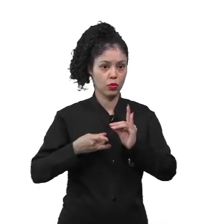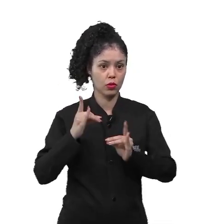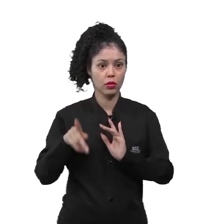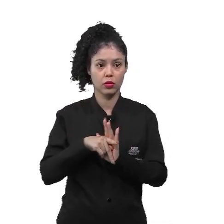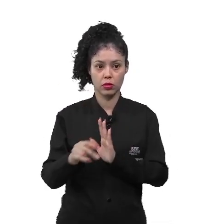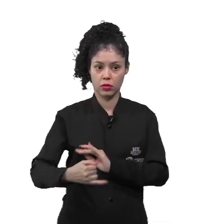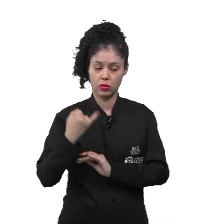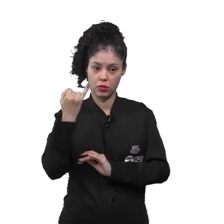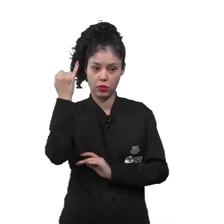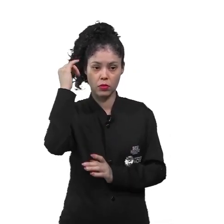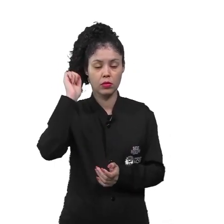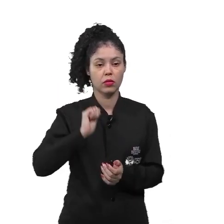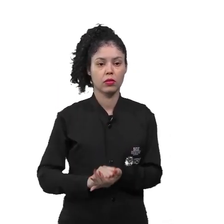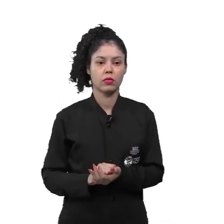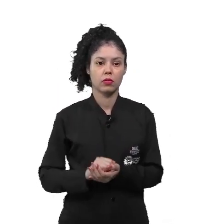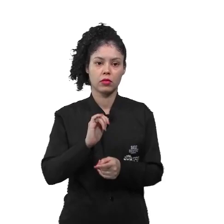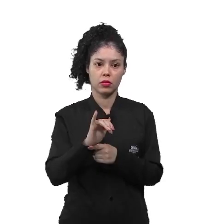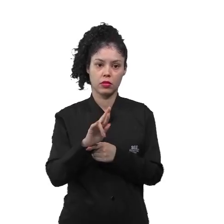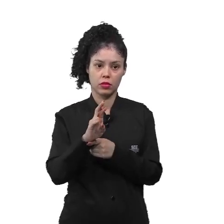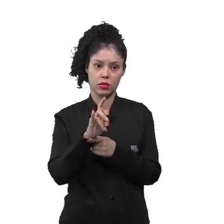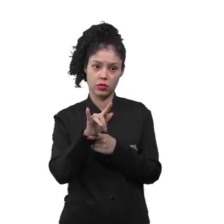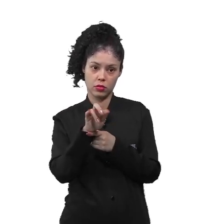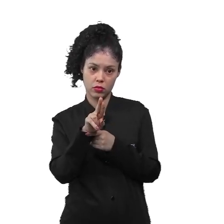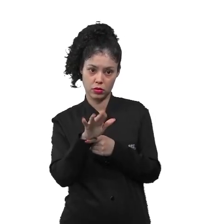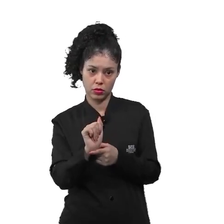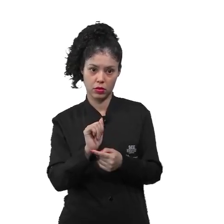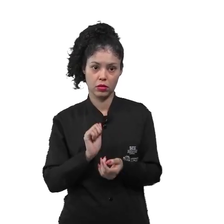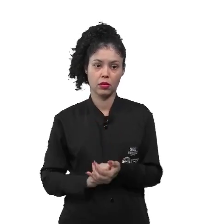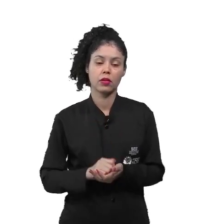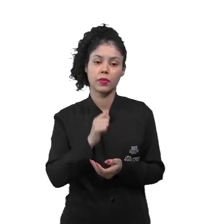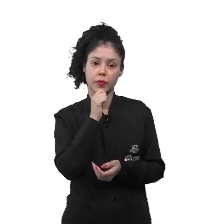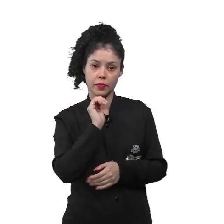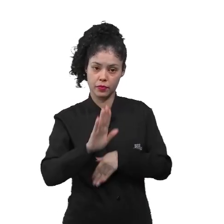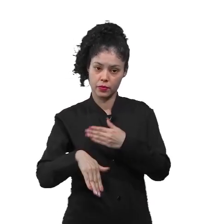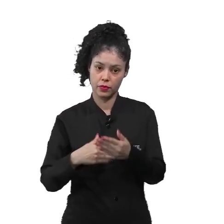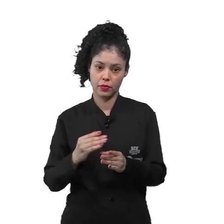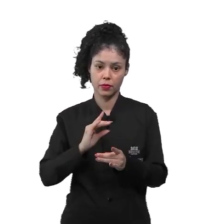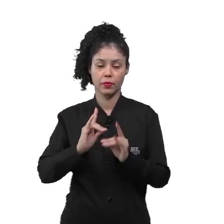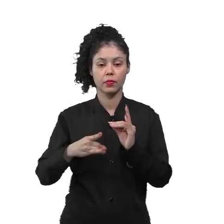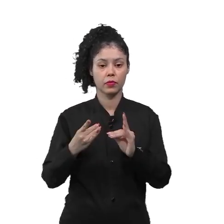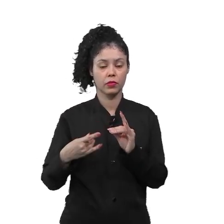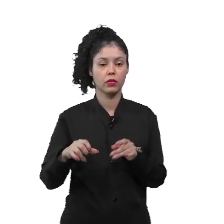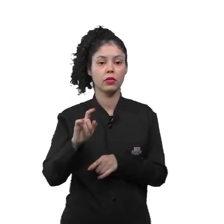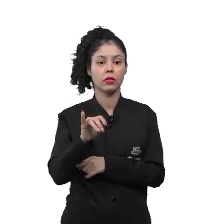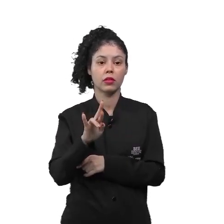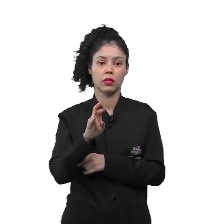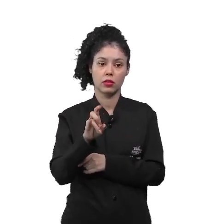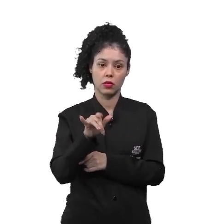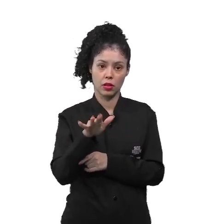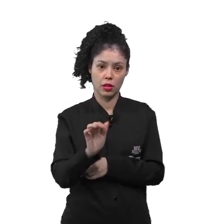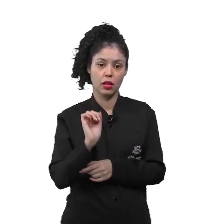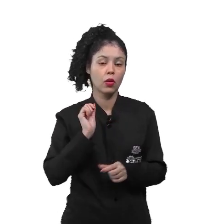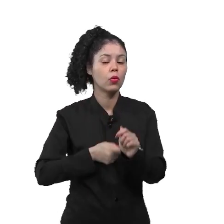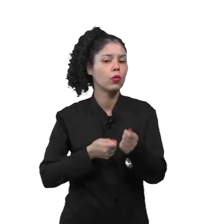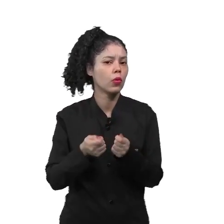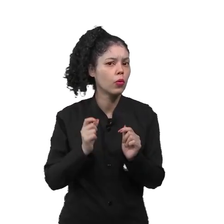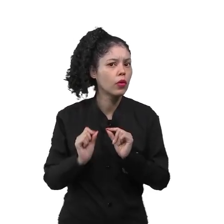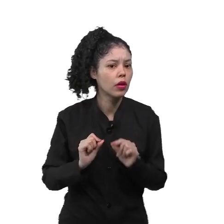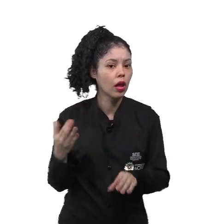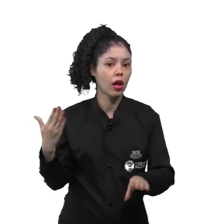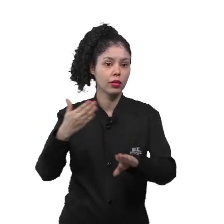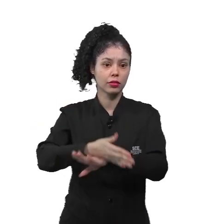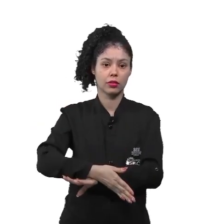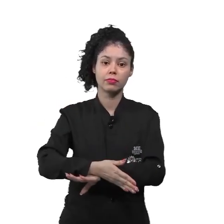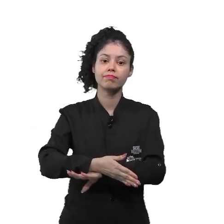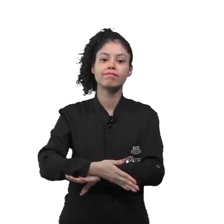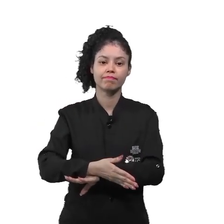extremamente importante ali como um hormônio chamado insulina, né? Então, a insulina, ela vai controlar o quê? A entrada da